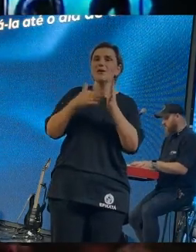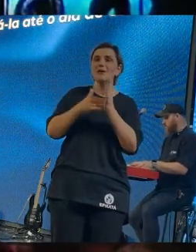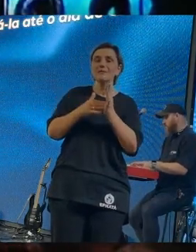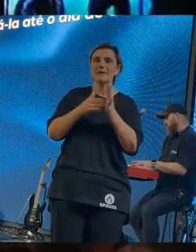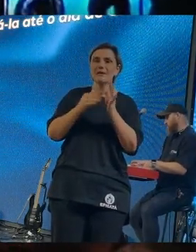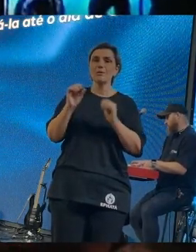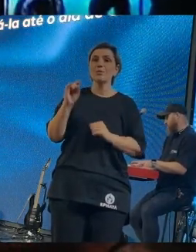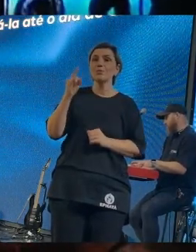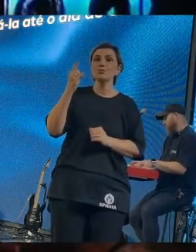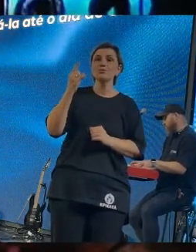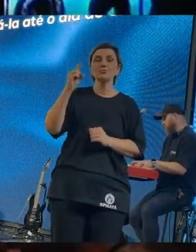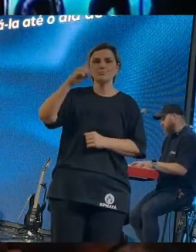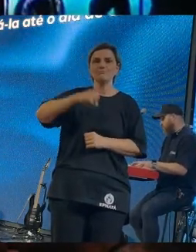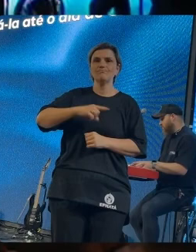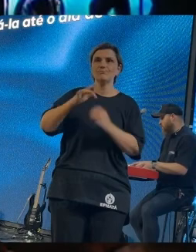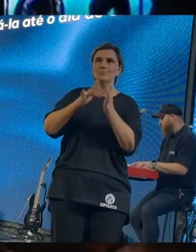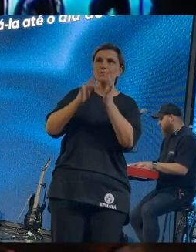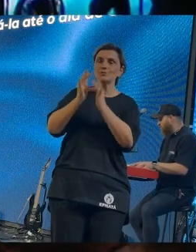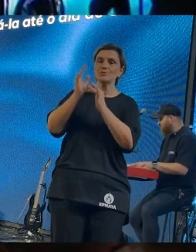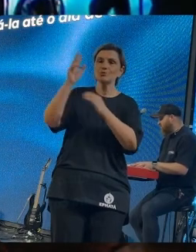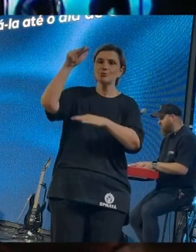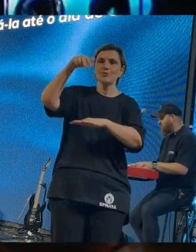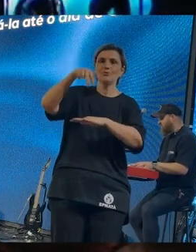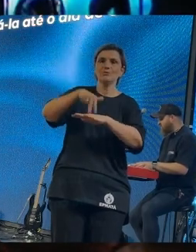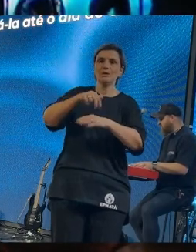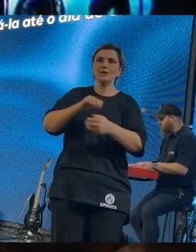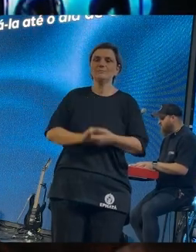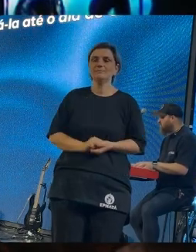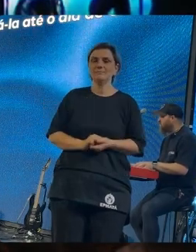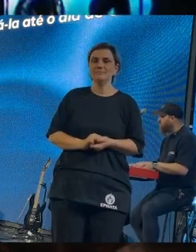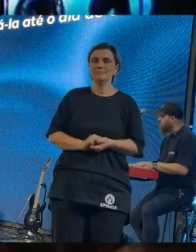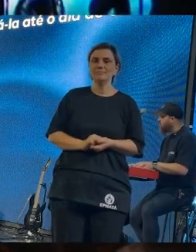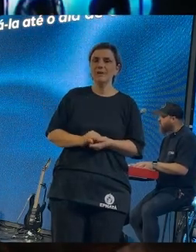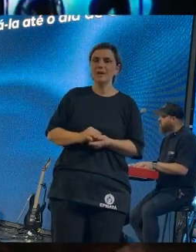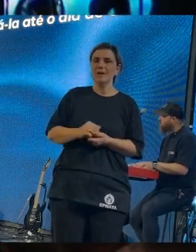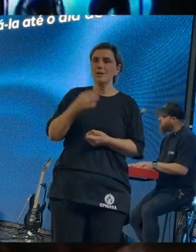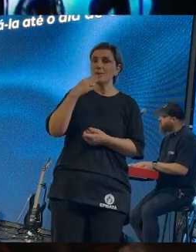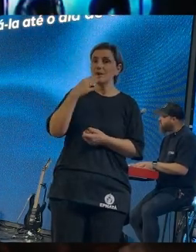para te dar. Por mais que você seja inconstante,